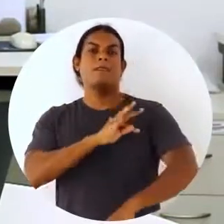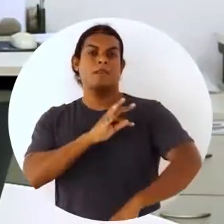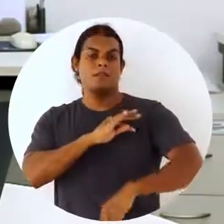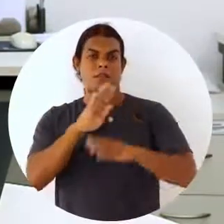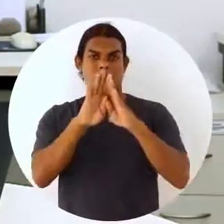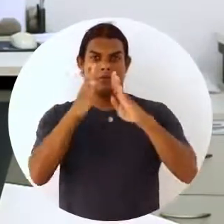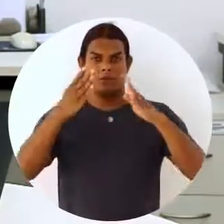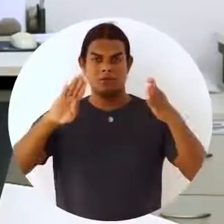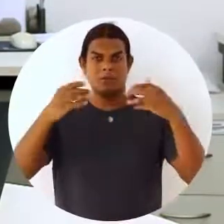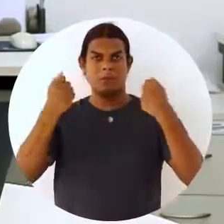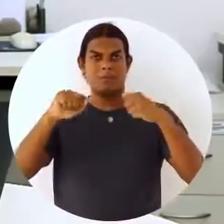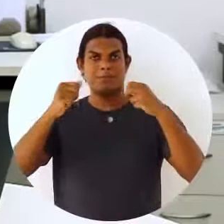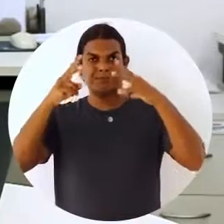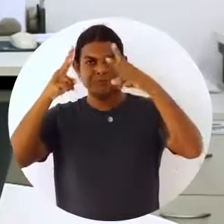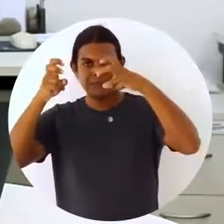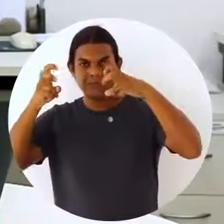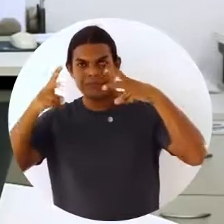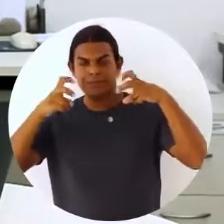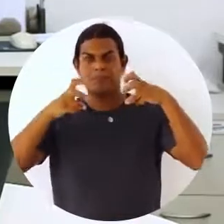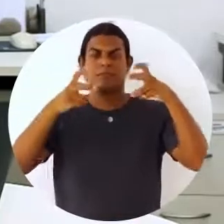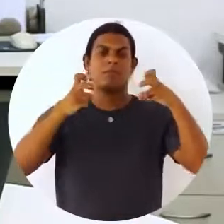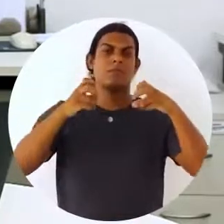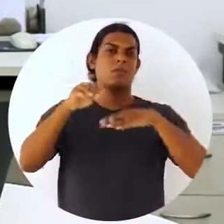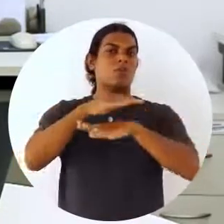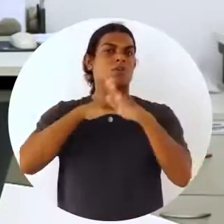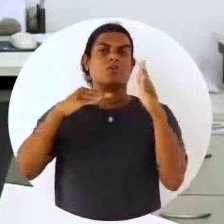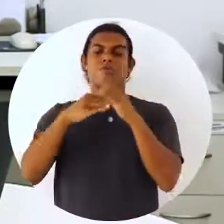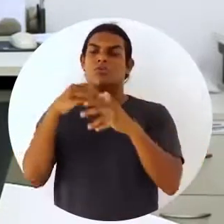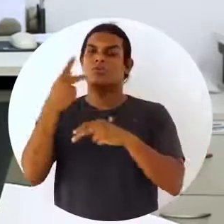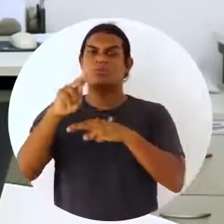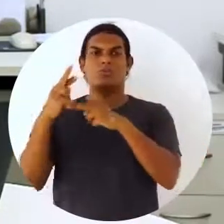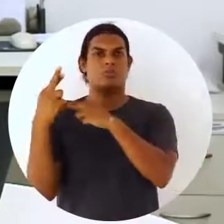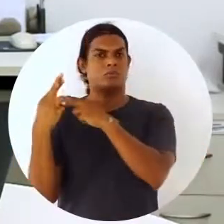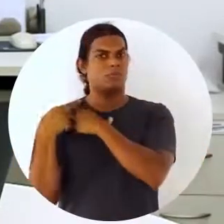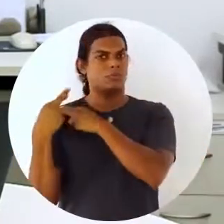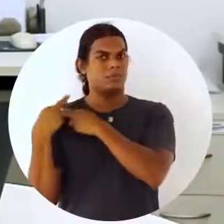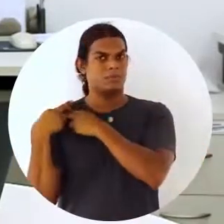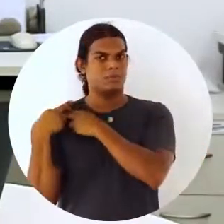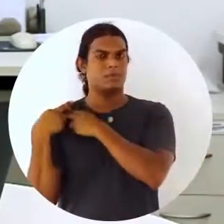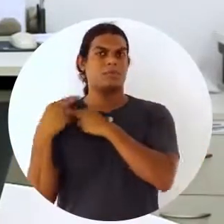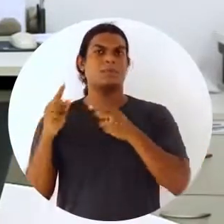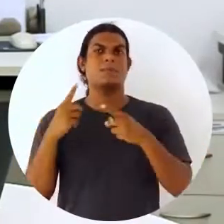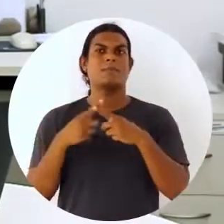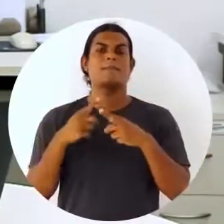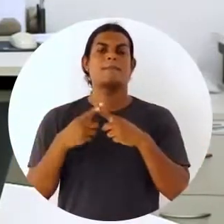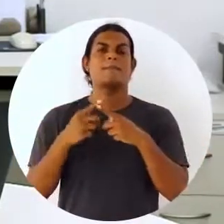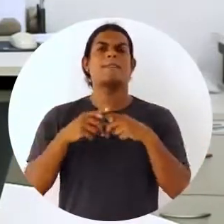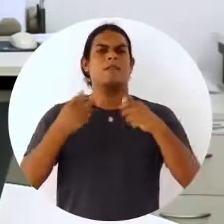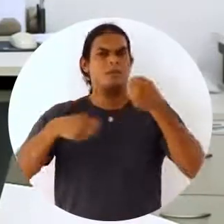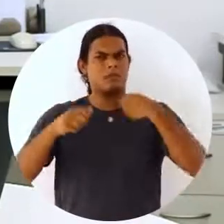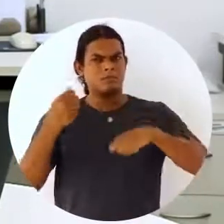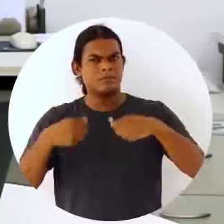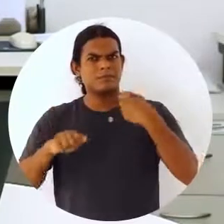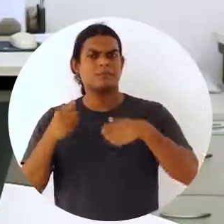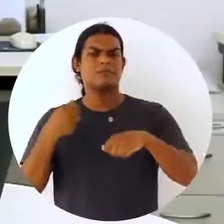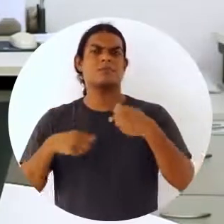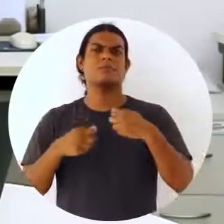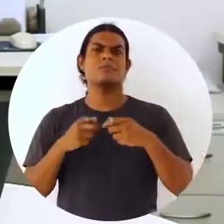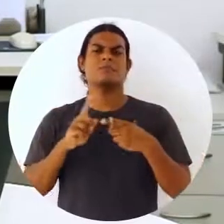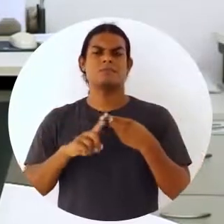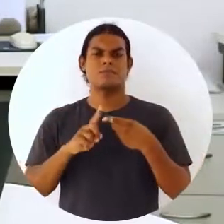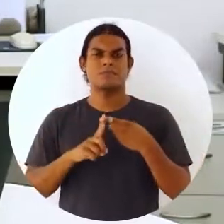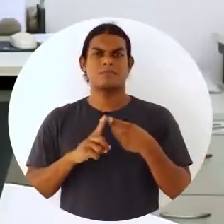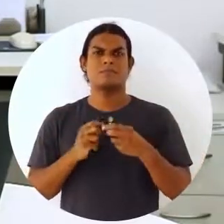que estar atento que ele vai dar suporte a todas as atividades, inclusive também administrativas, que sejam requeridas e necessárias